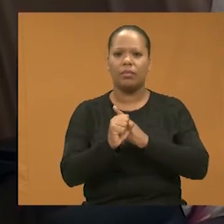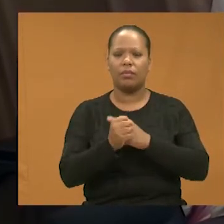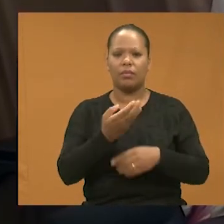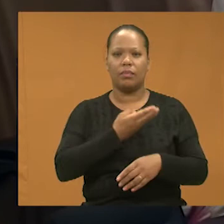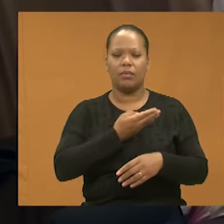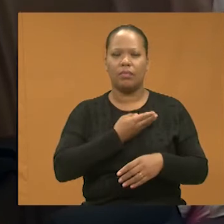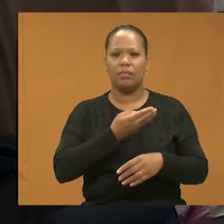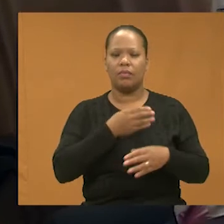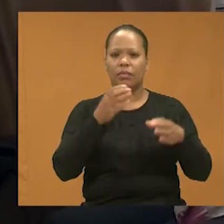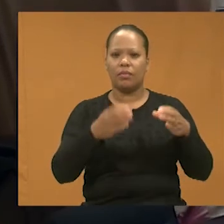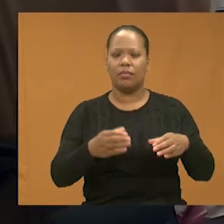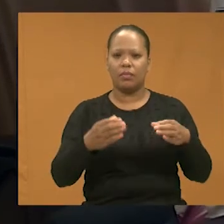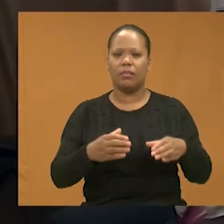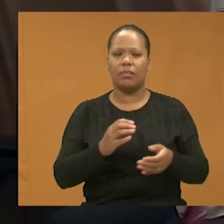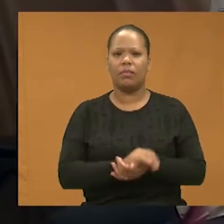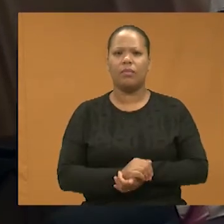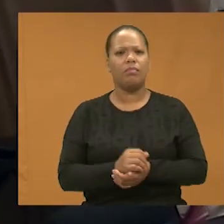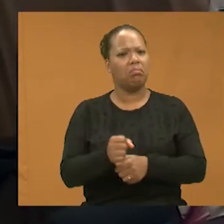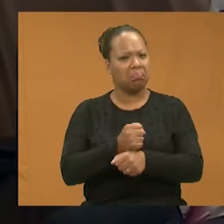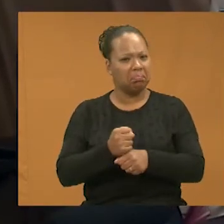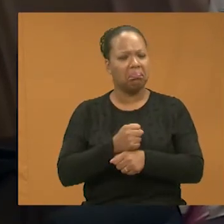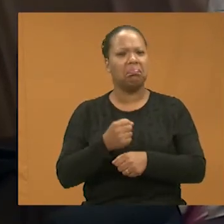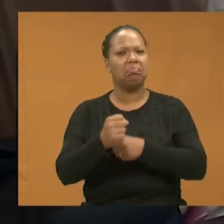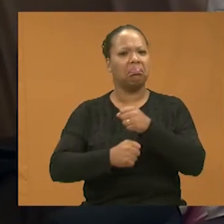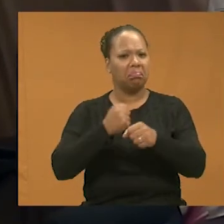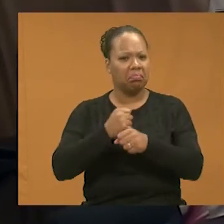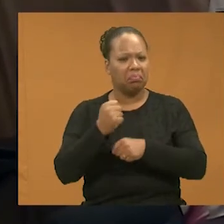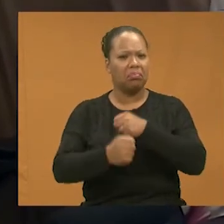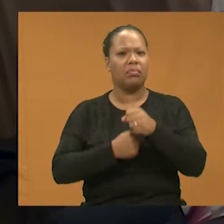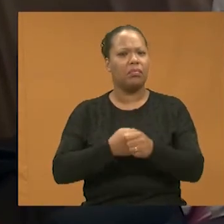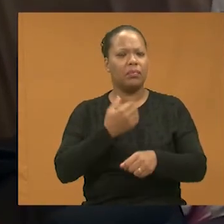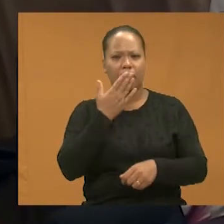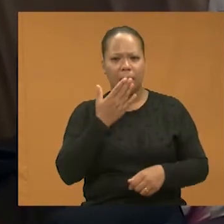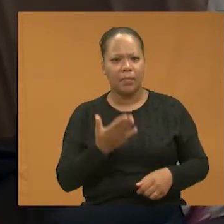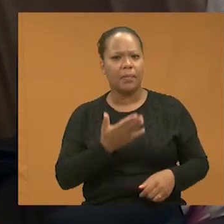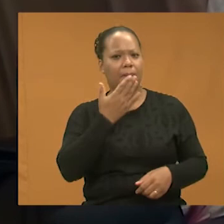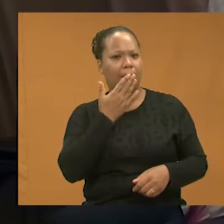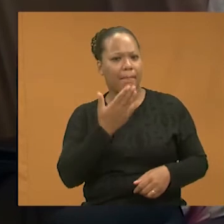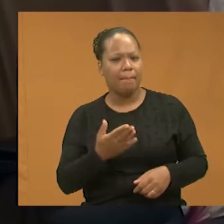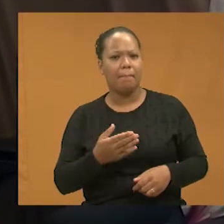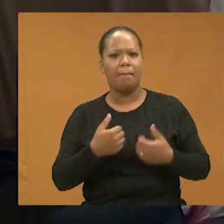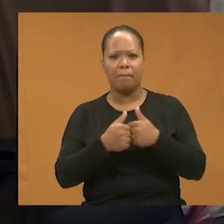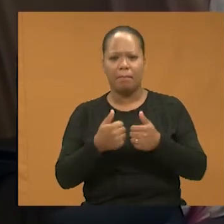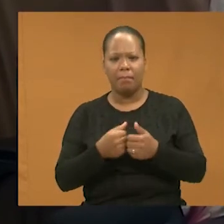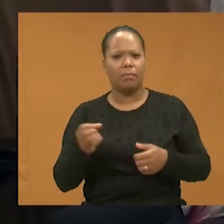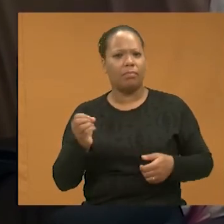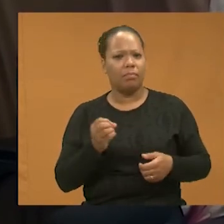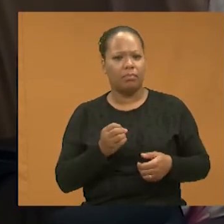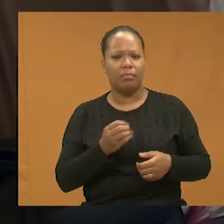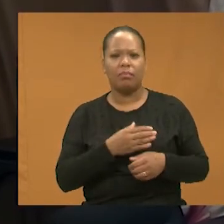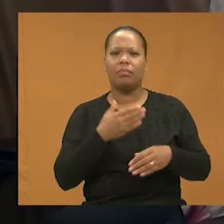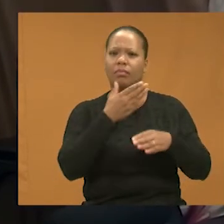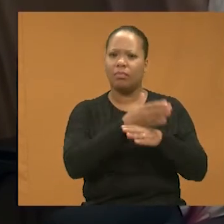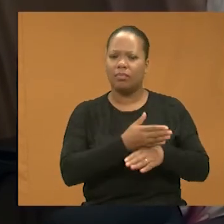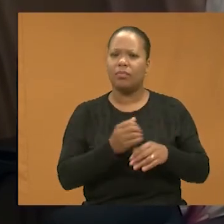cujo o Robson conduz, e há muitos anos eles vêm pedindo isso, formalizando todo ano esse pedido junto à